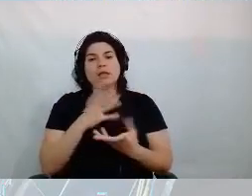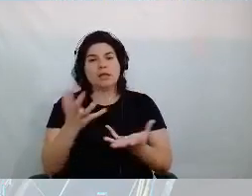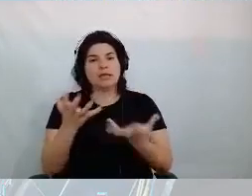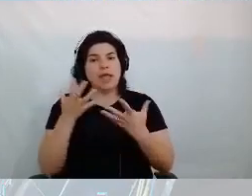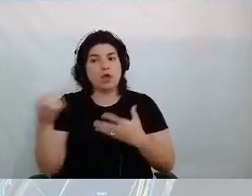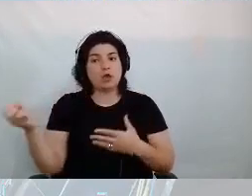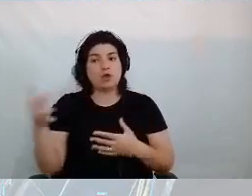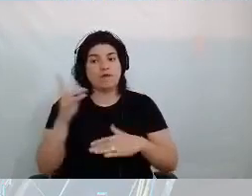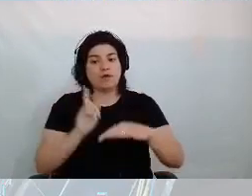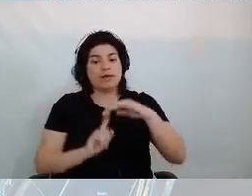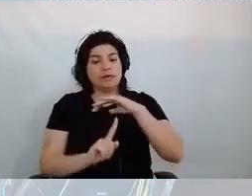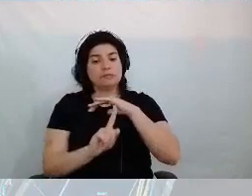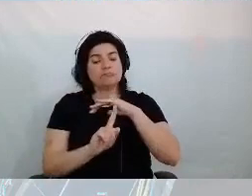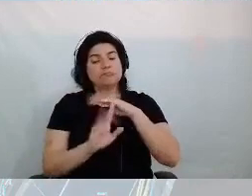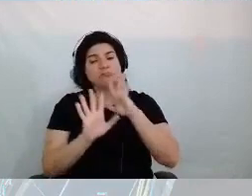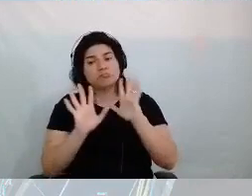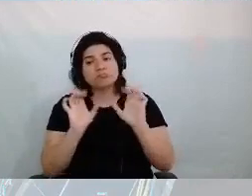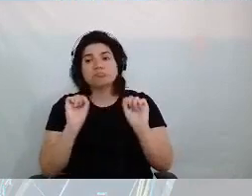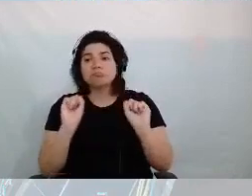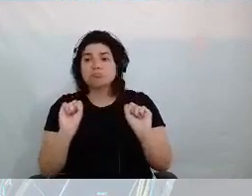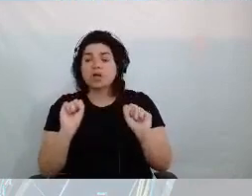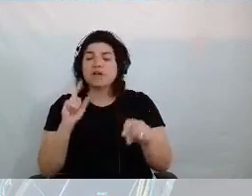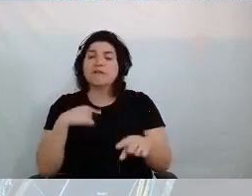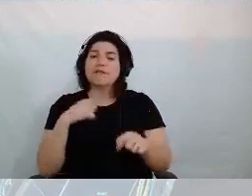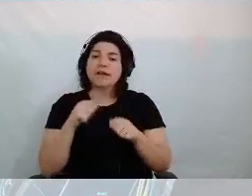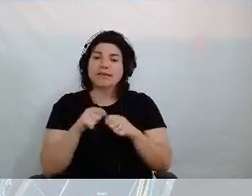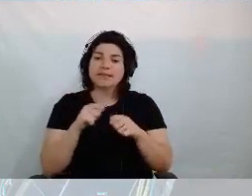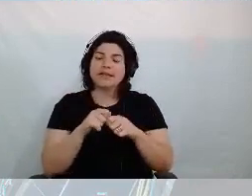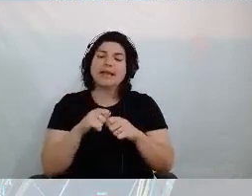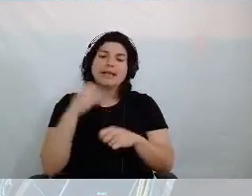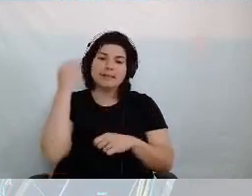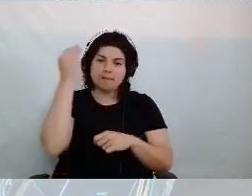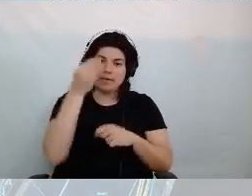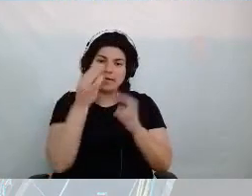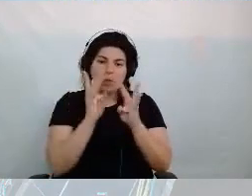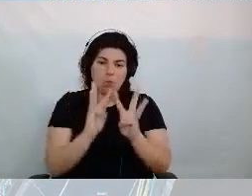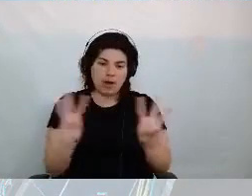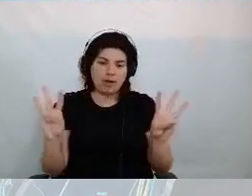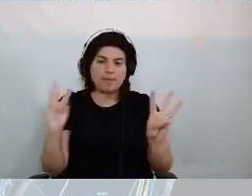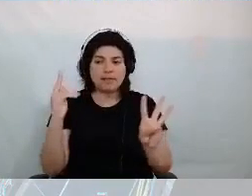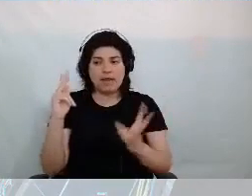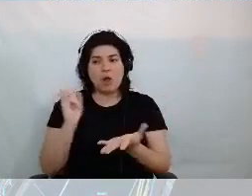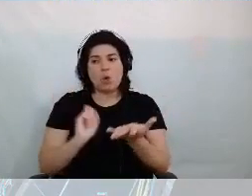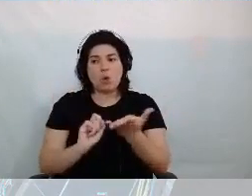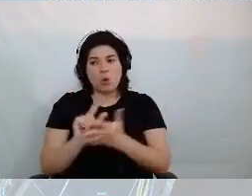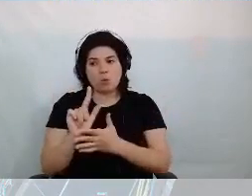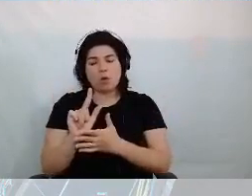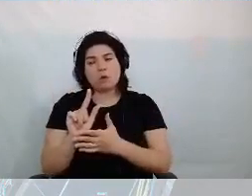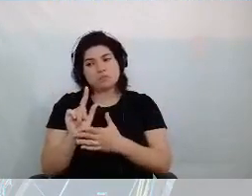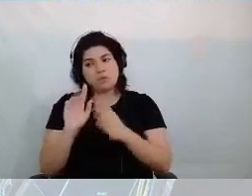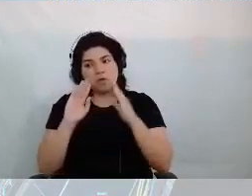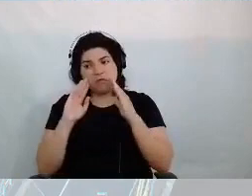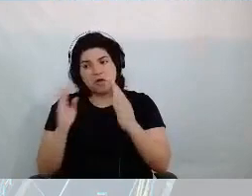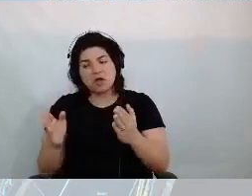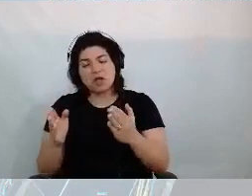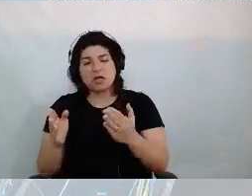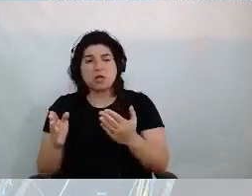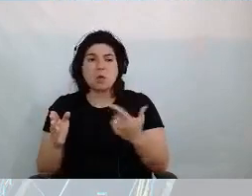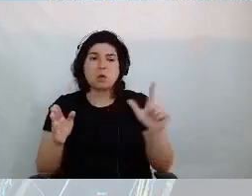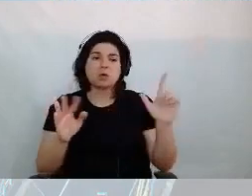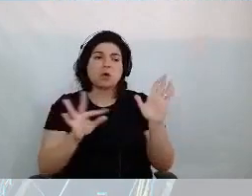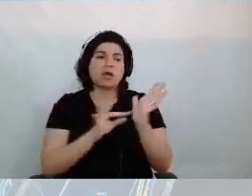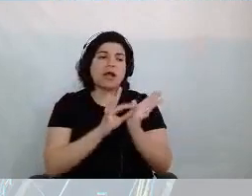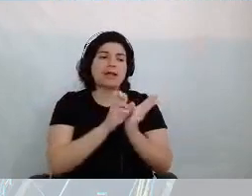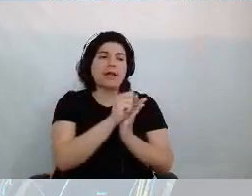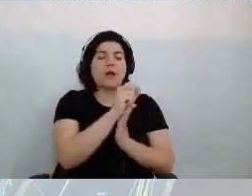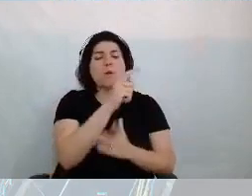clientes, pode ser que eu faça a jornada web contemplando só a compra e não faça o cadastro e eu ter um problema no cadastro. Então, isso também